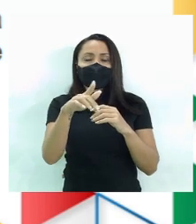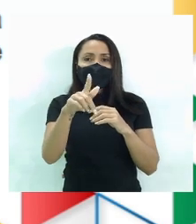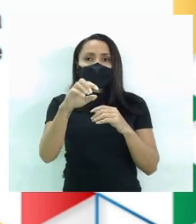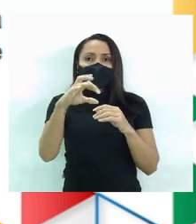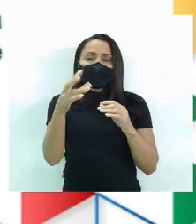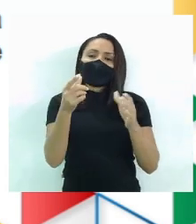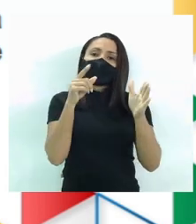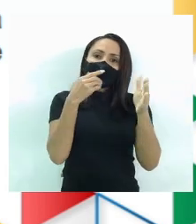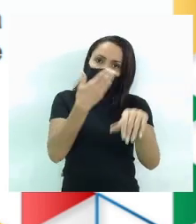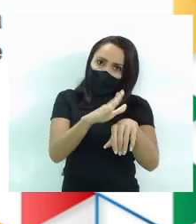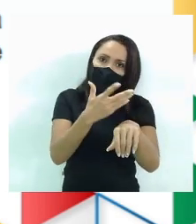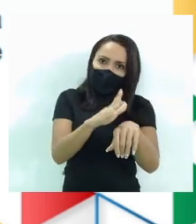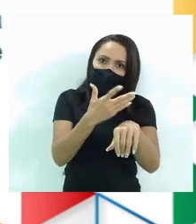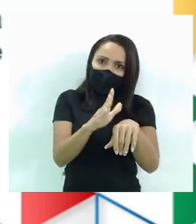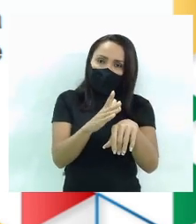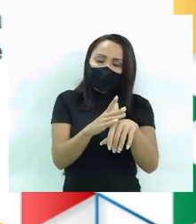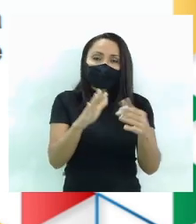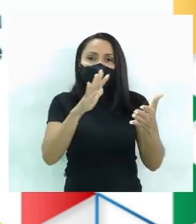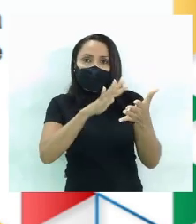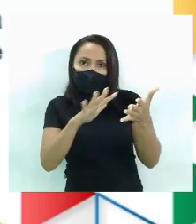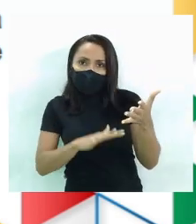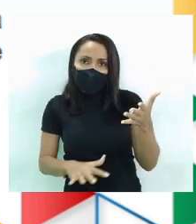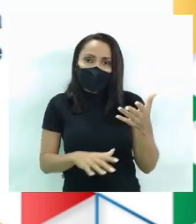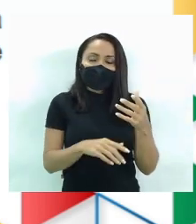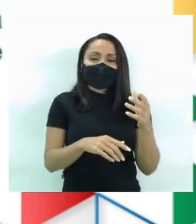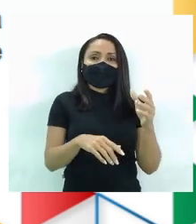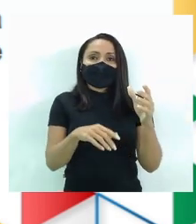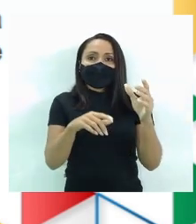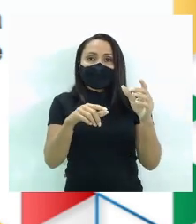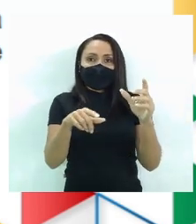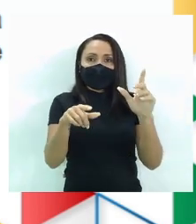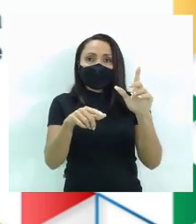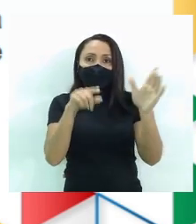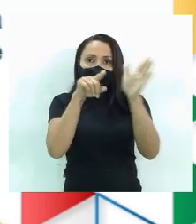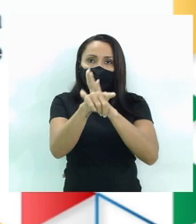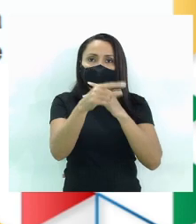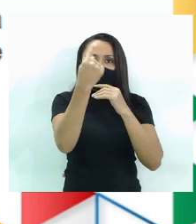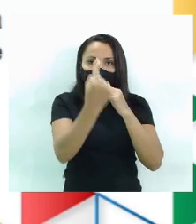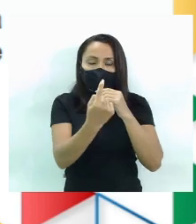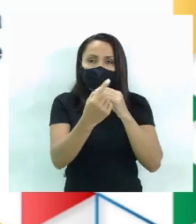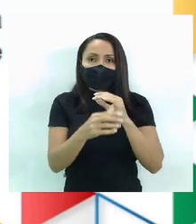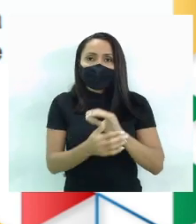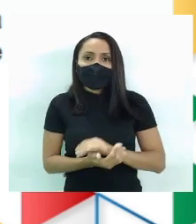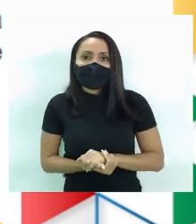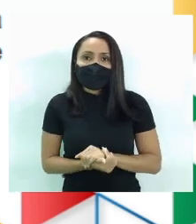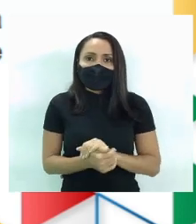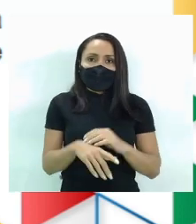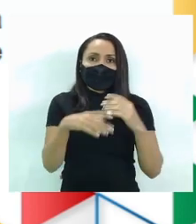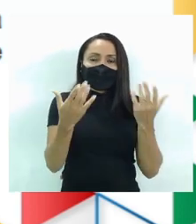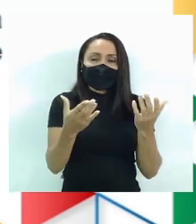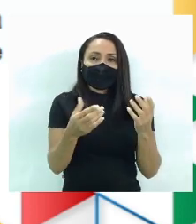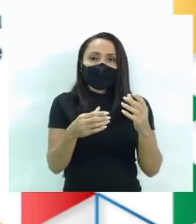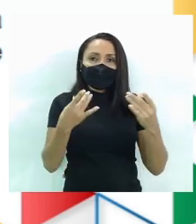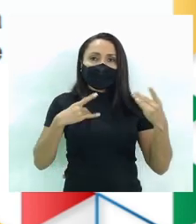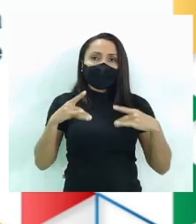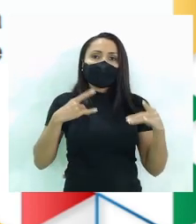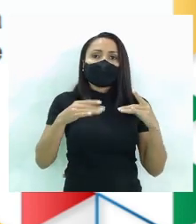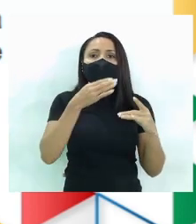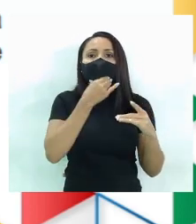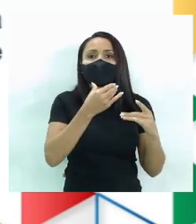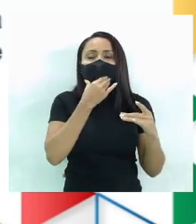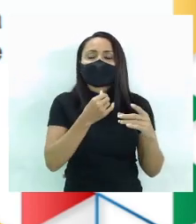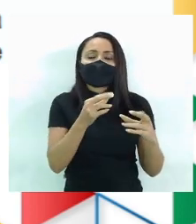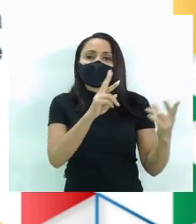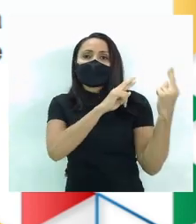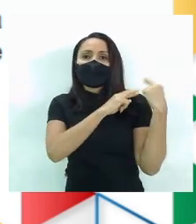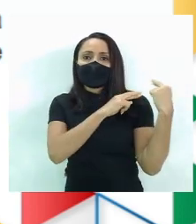exercício. Exercício 1. A testosterona é o principal hormônio sexual masculino, sendo